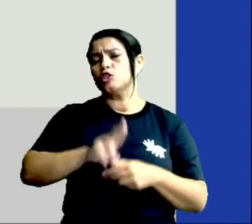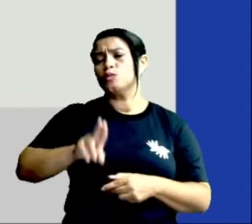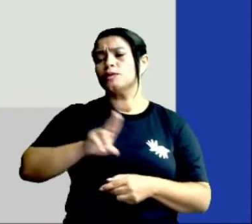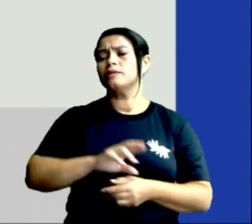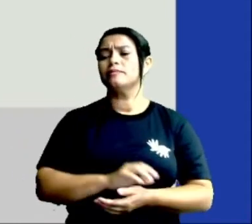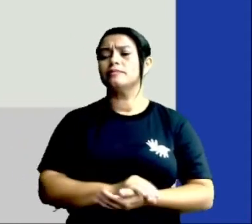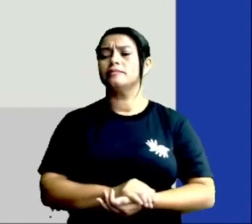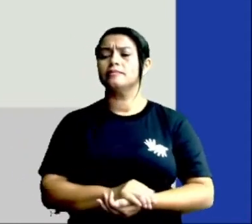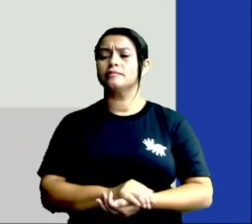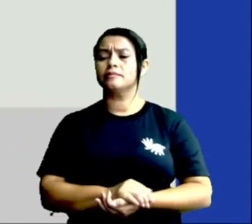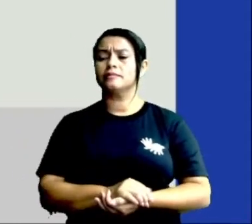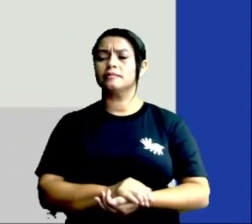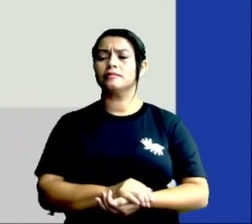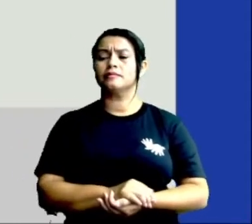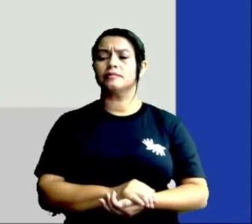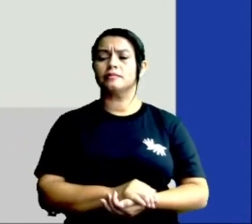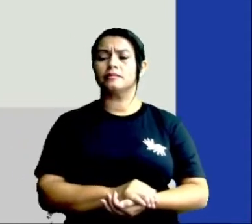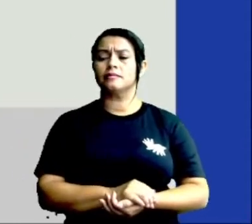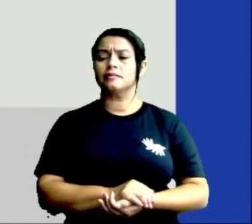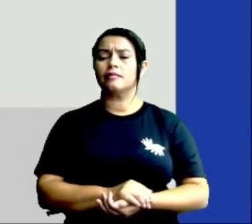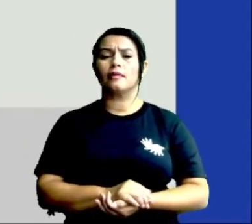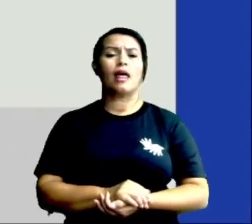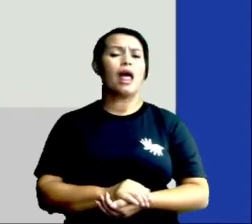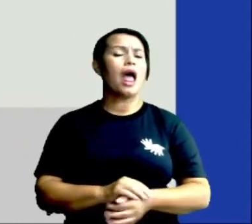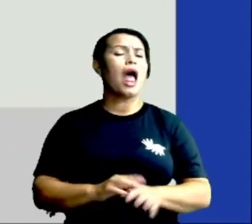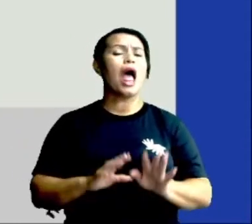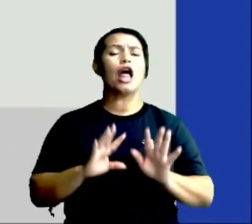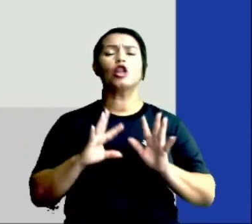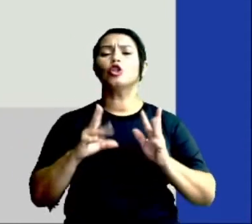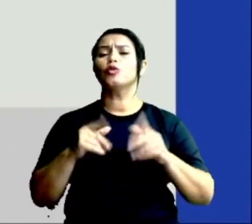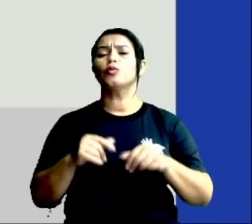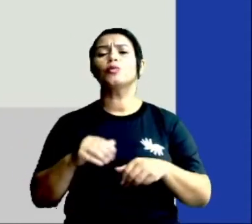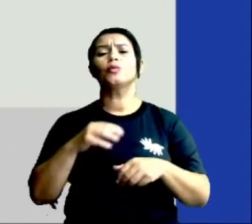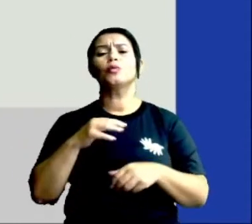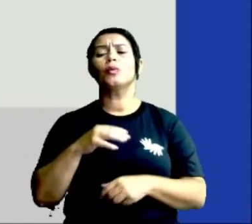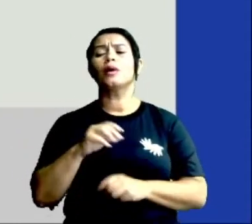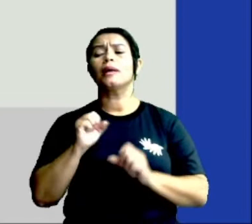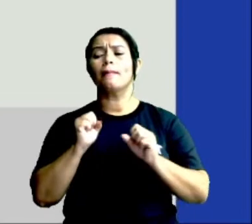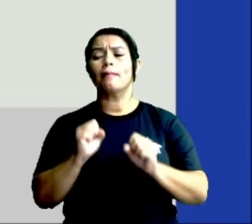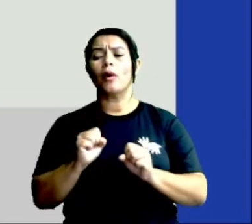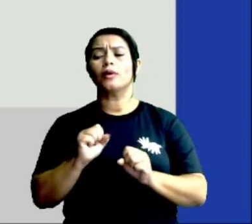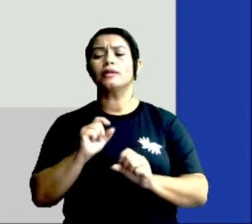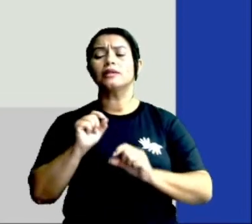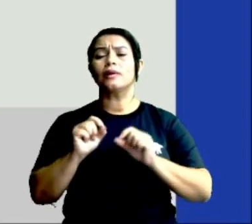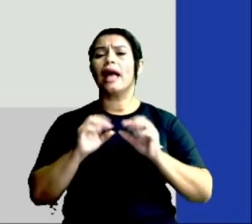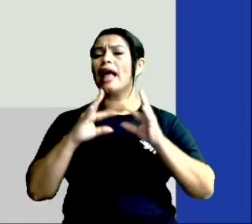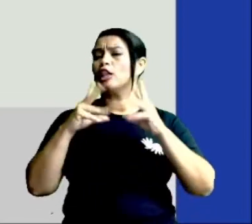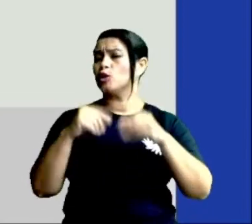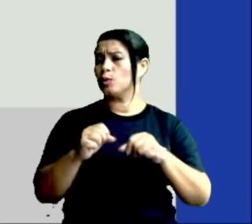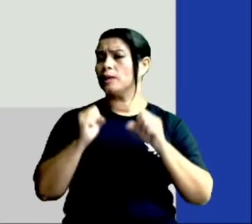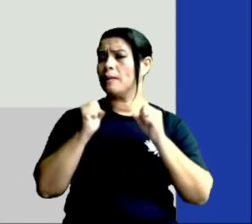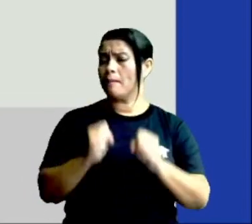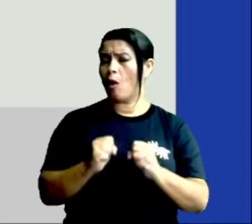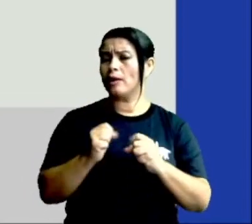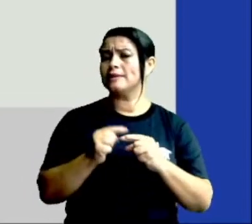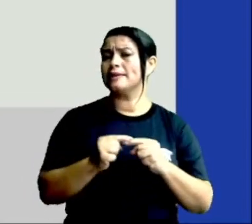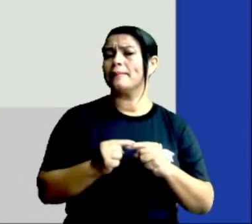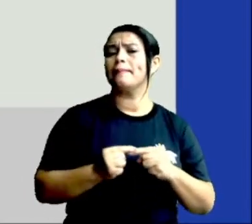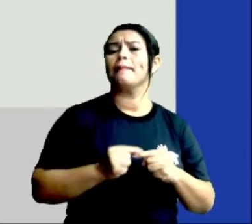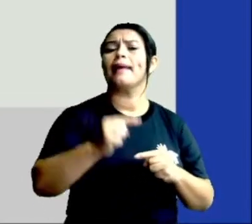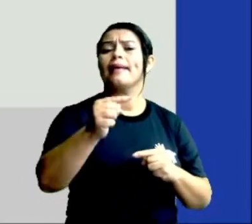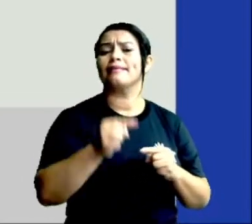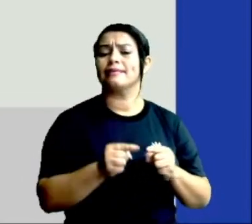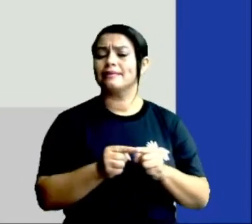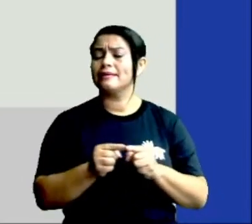instrumentos. E agora eu pergunto a vocês, é tudo aquilo que pode ser medido? E o que é tudo aquilo que pode